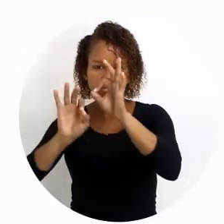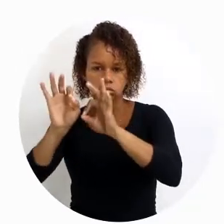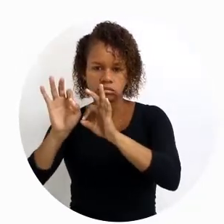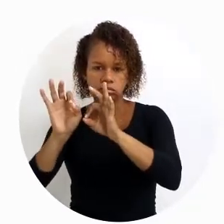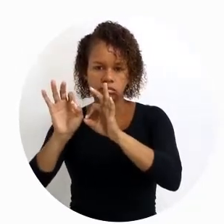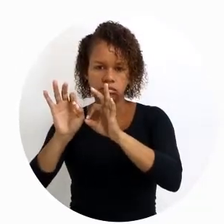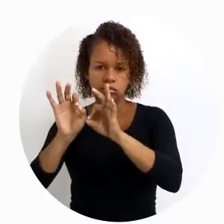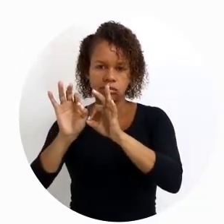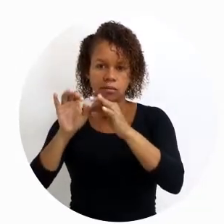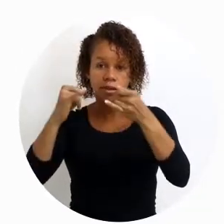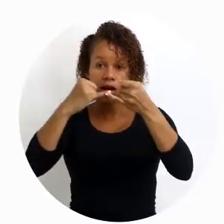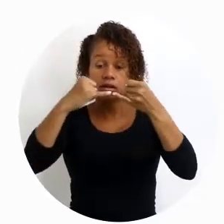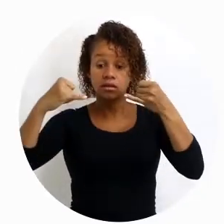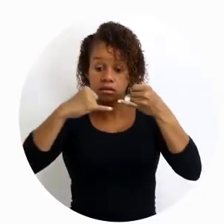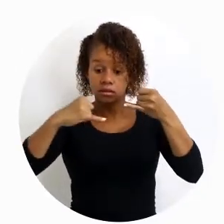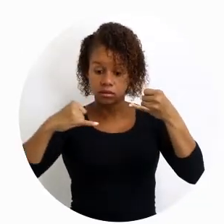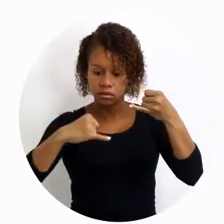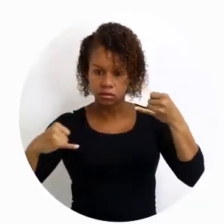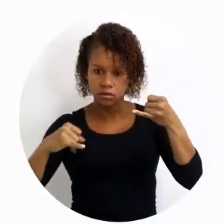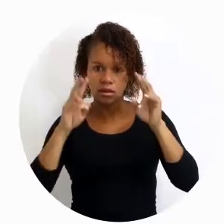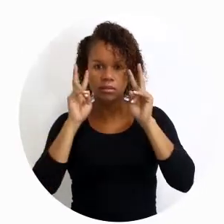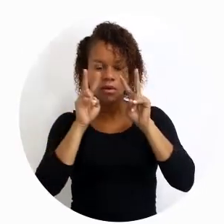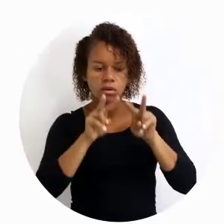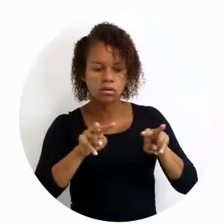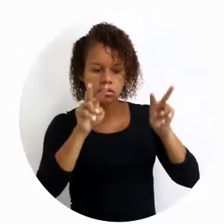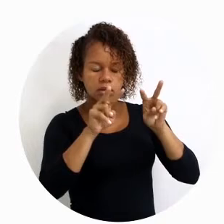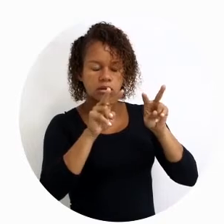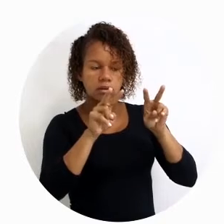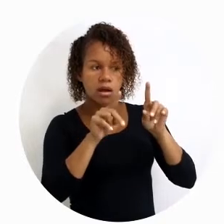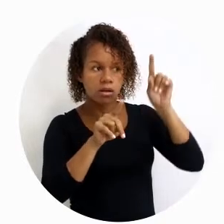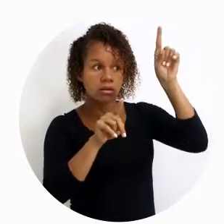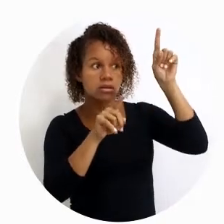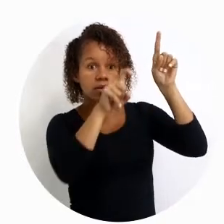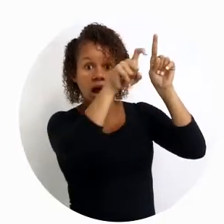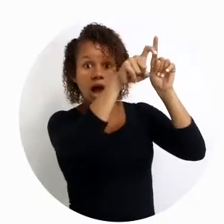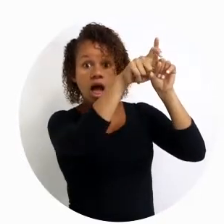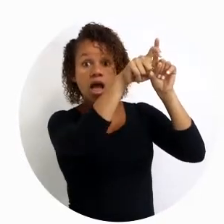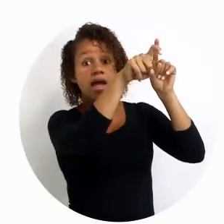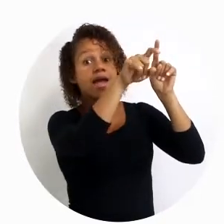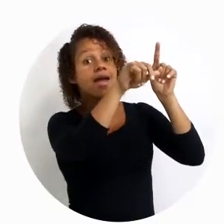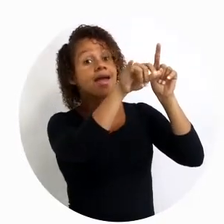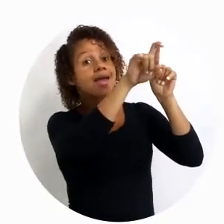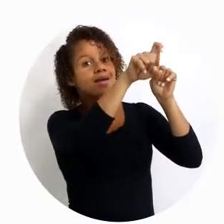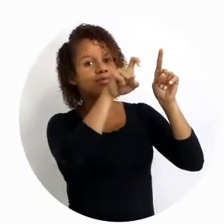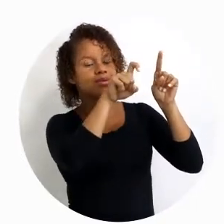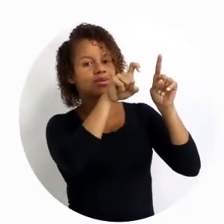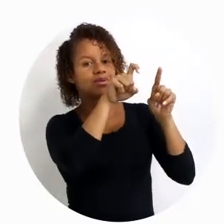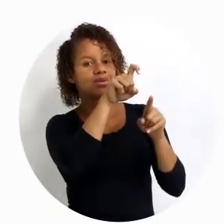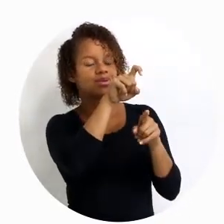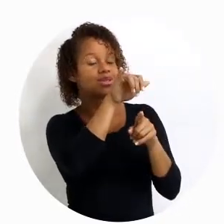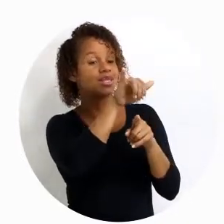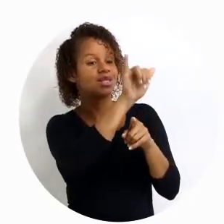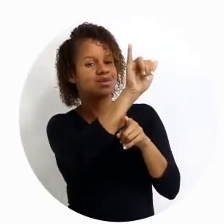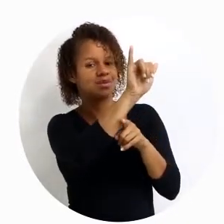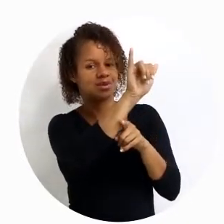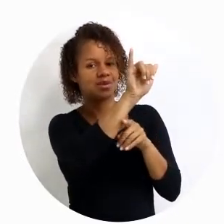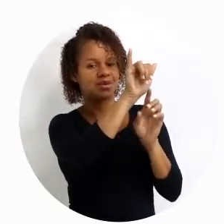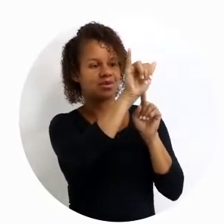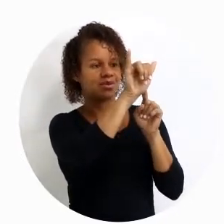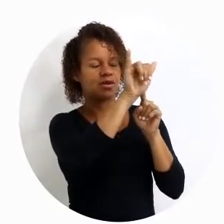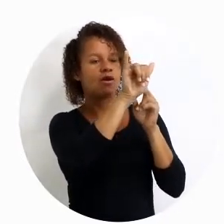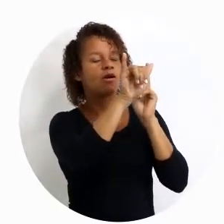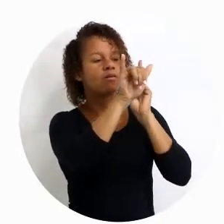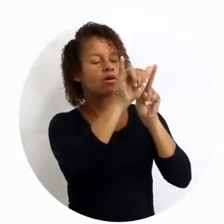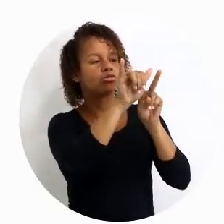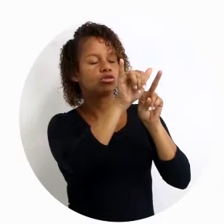eixos, a linha se torna verde, mostrando que ela está no eixo Y. Quando colocamos ela para a direita, ela